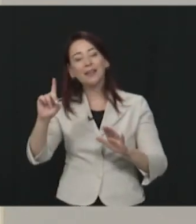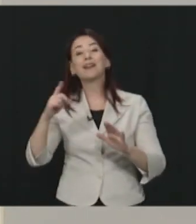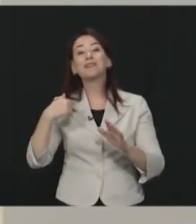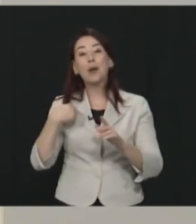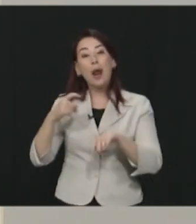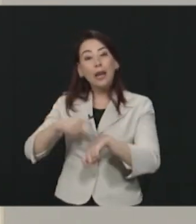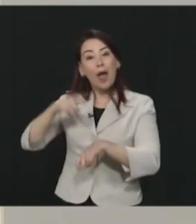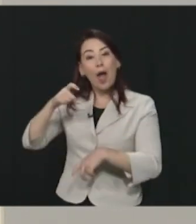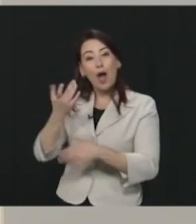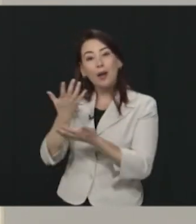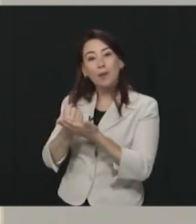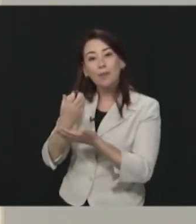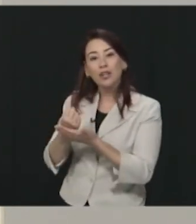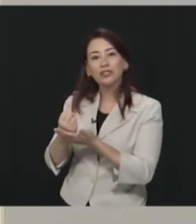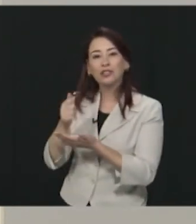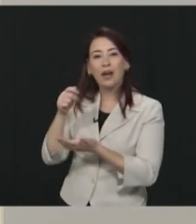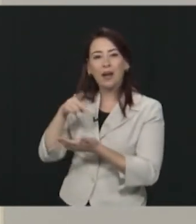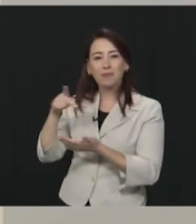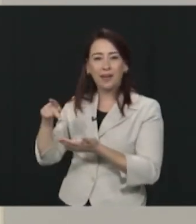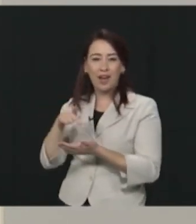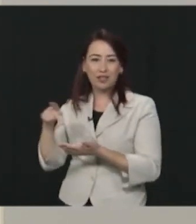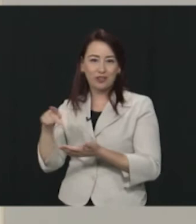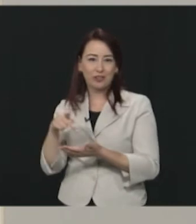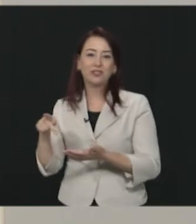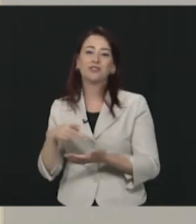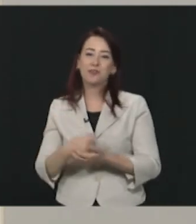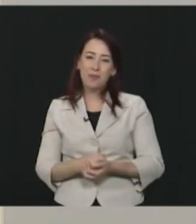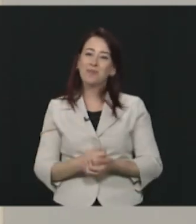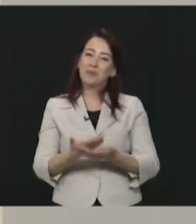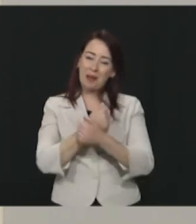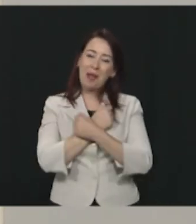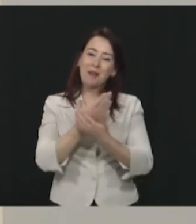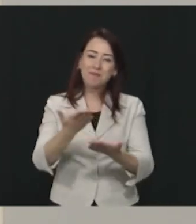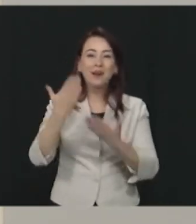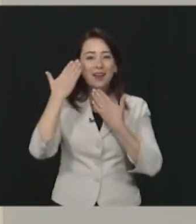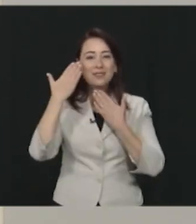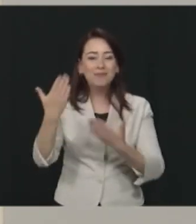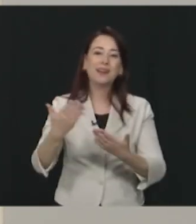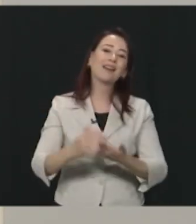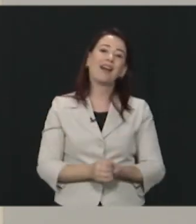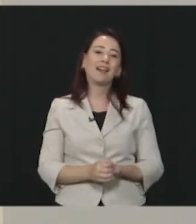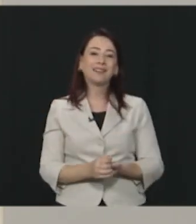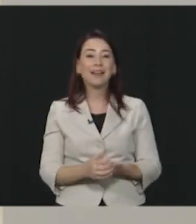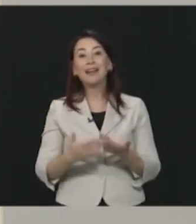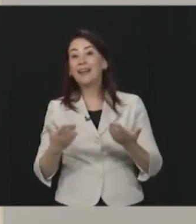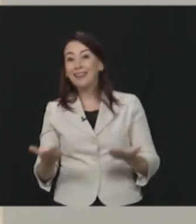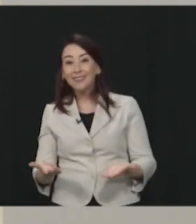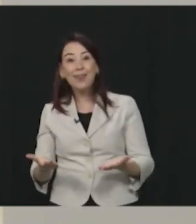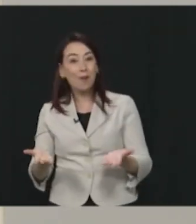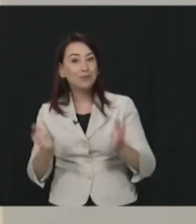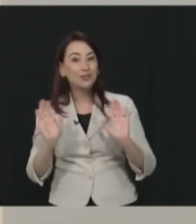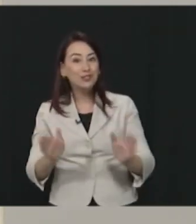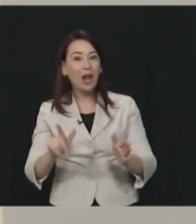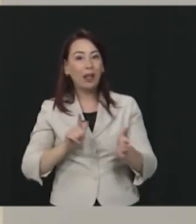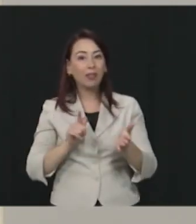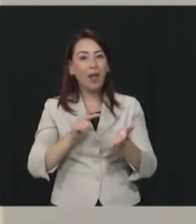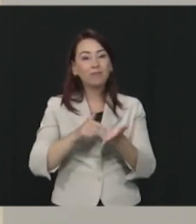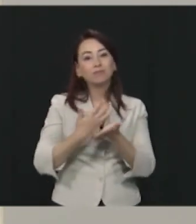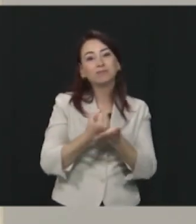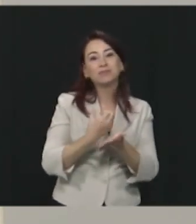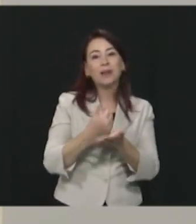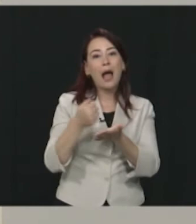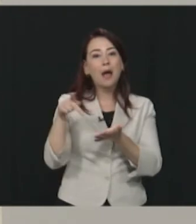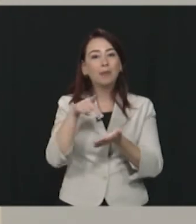o aplicativo na hora. Um abraço para você, Sueli, obrigada pela participação. Ou seja, já existem aplicativos hoje que podem